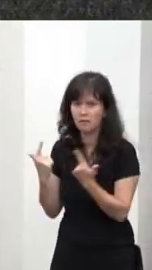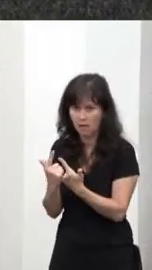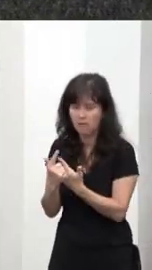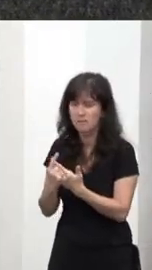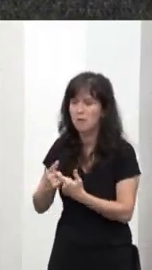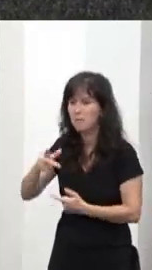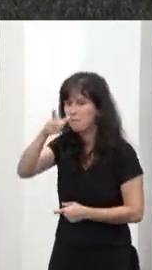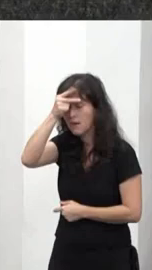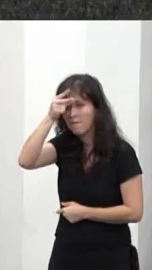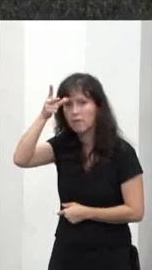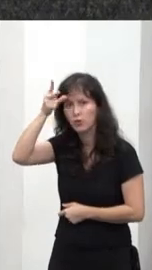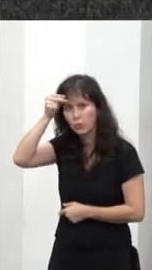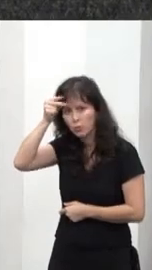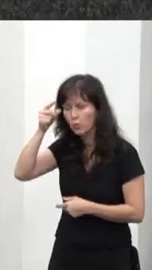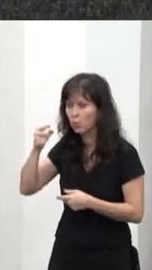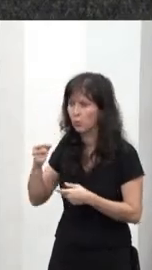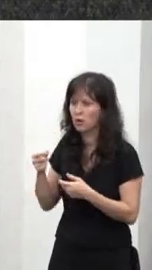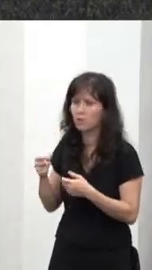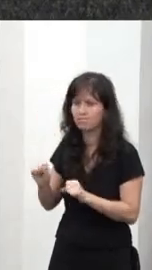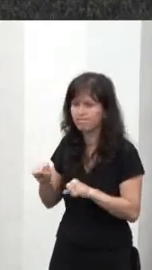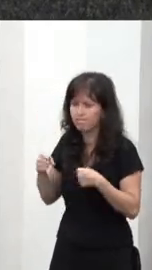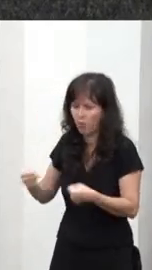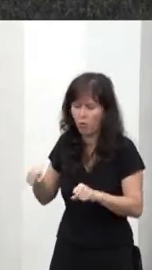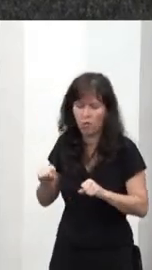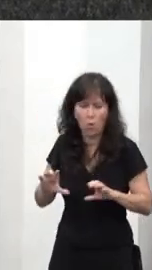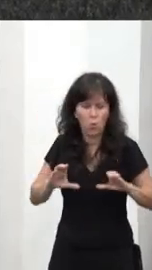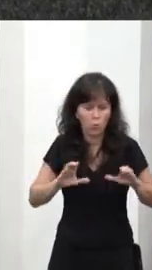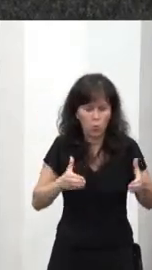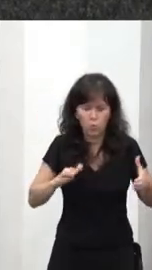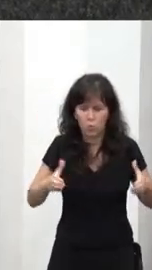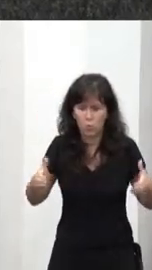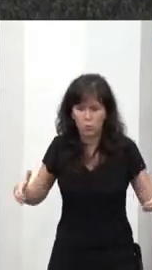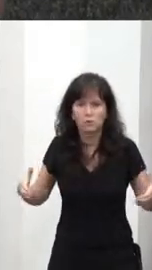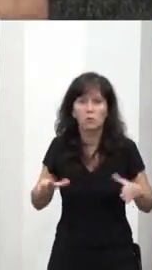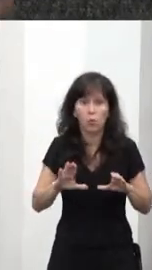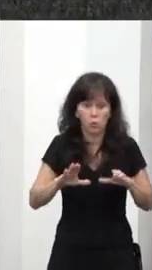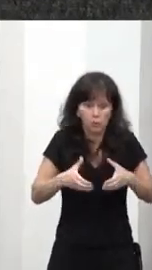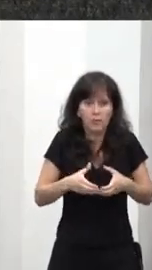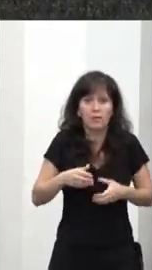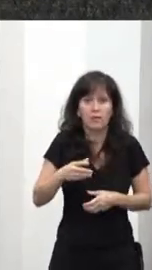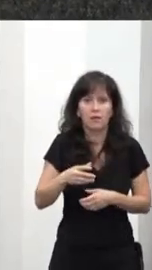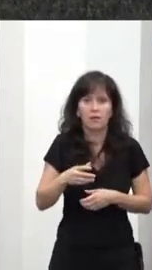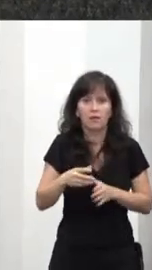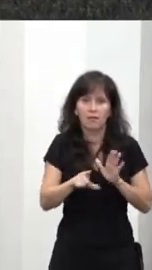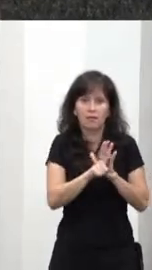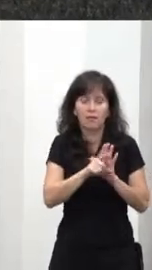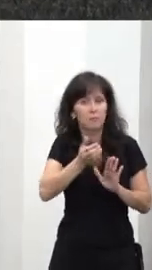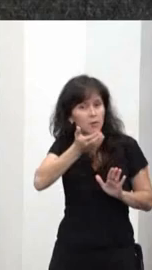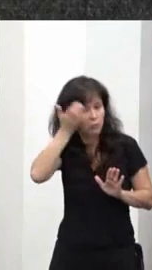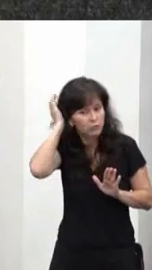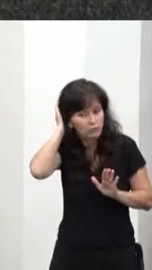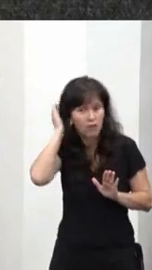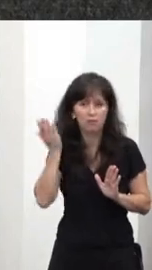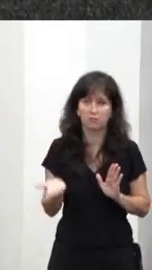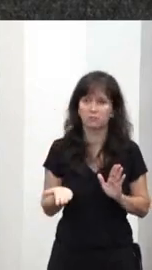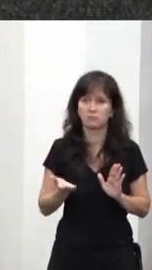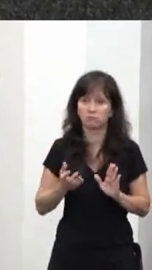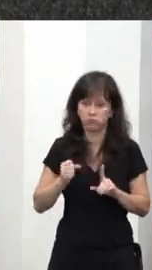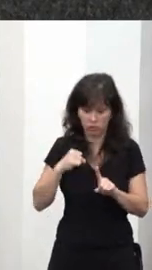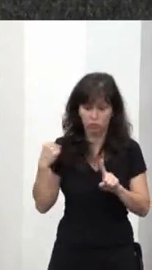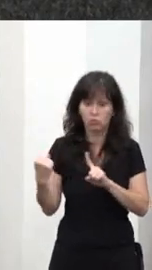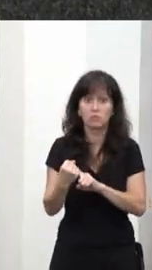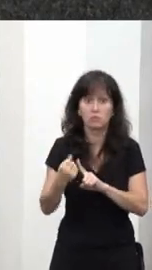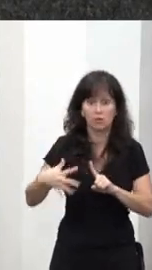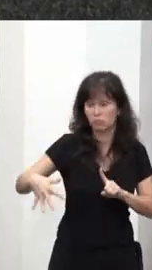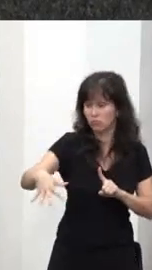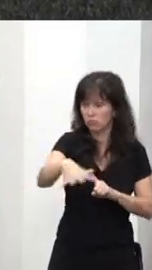prefeituras então quer dizer dos comitês da Paulo Gustavo e de toda a sociedade que está envolvida nisso poder